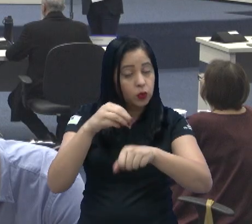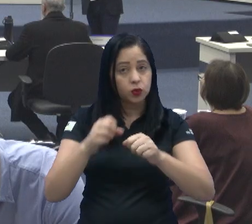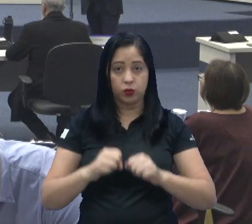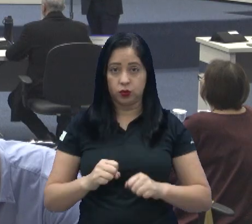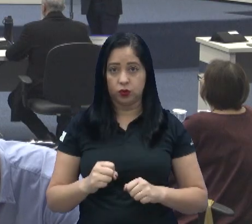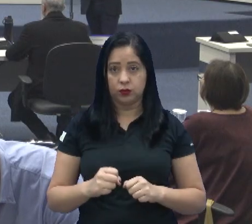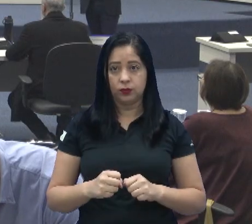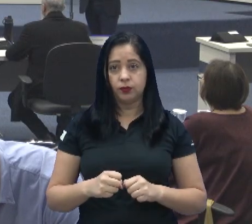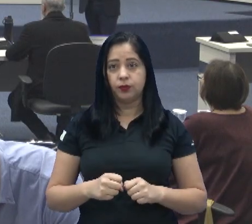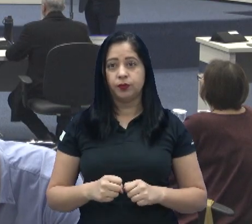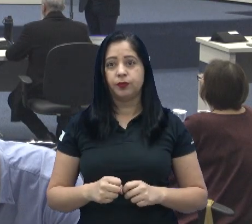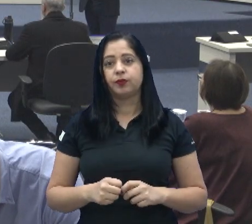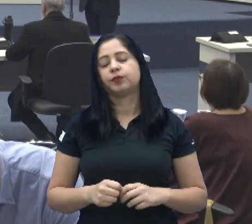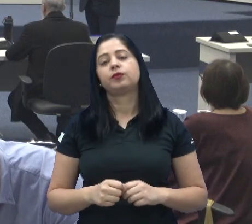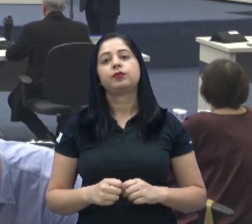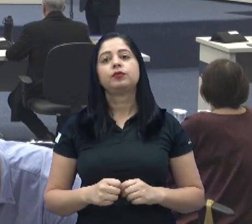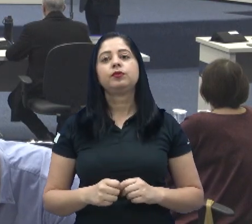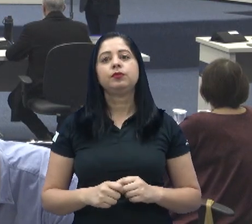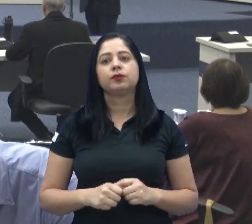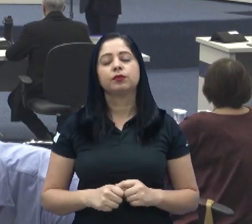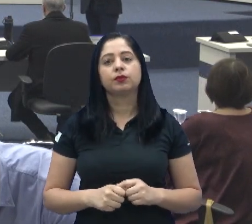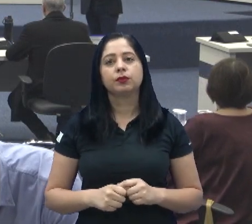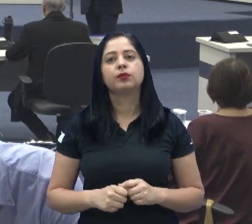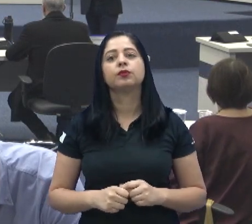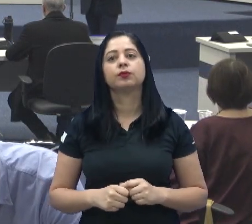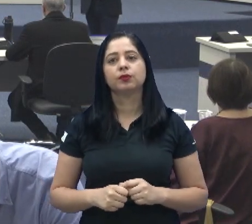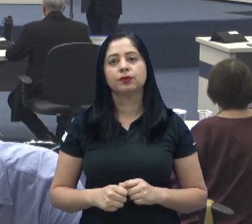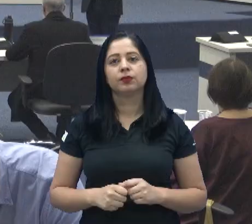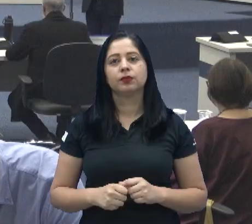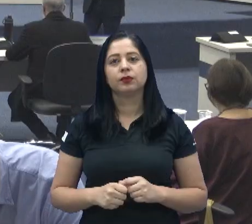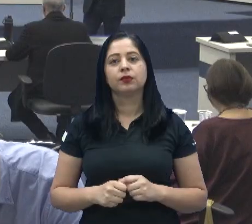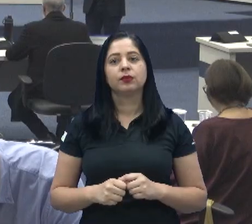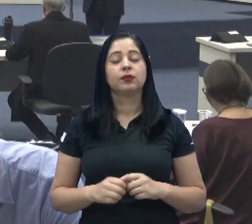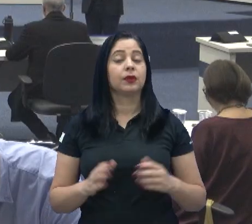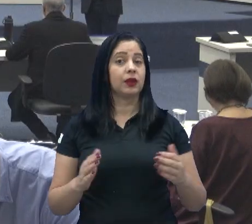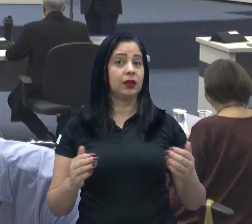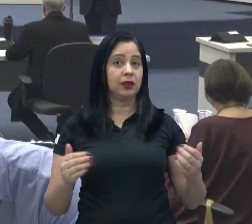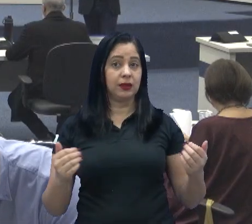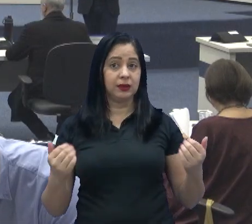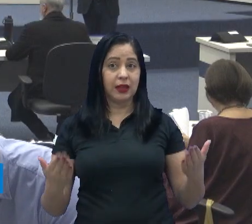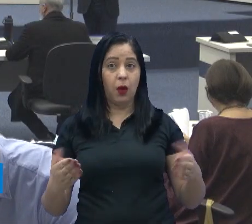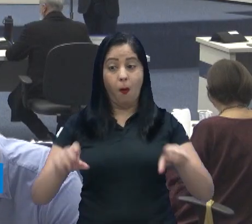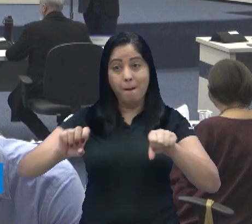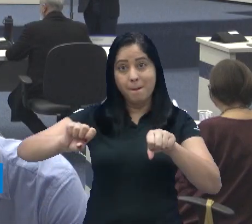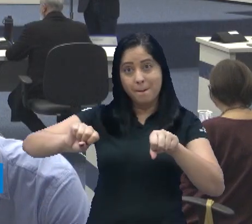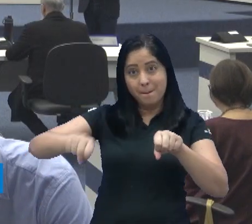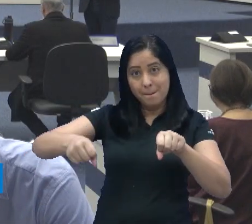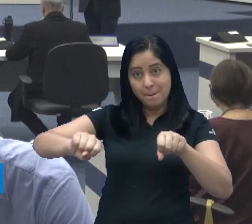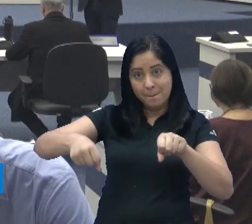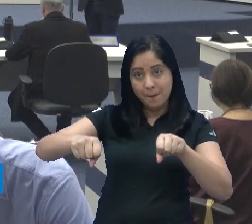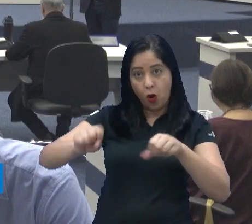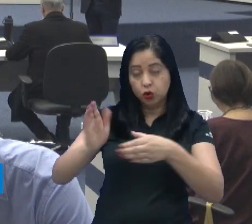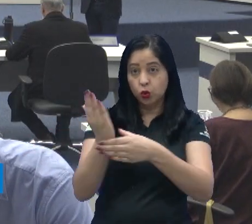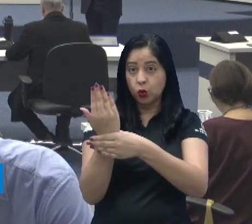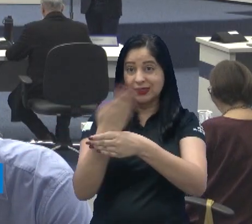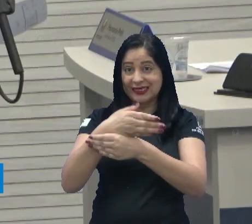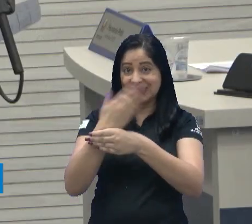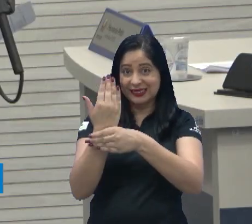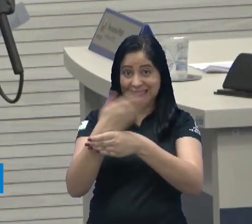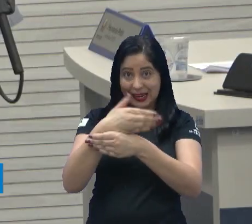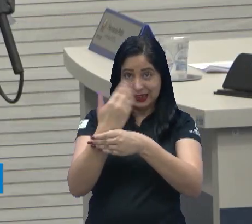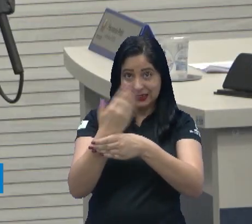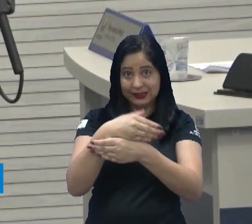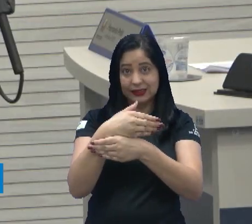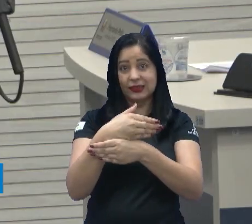presidente. Bom, mototáxi é uma atividade que nós não temos como muito tempo,